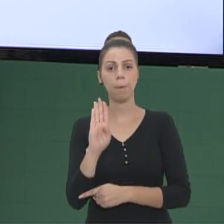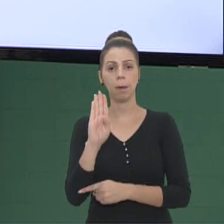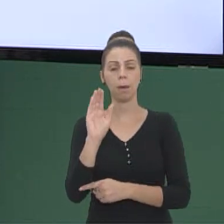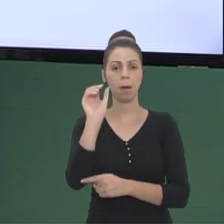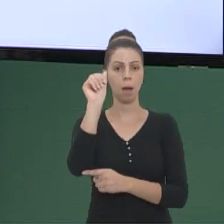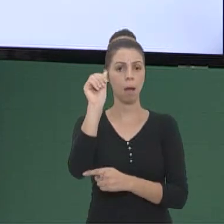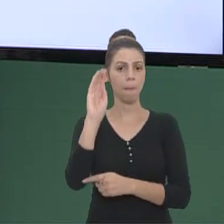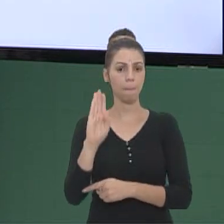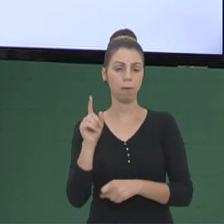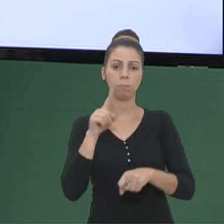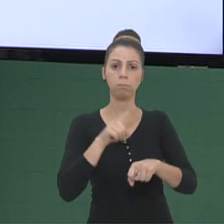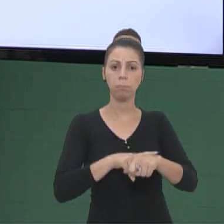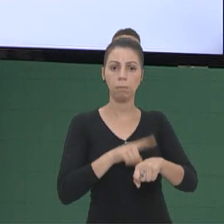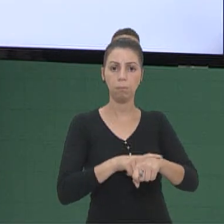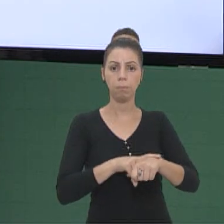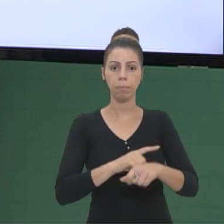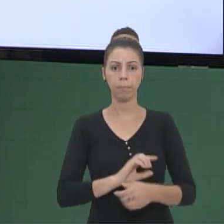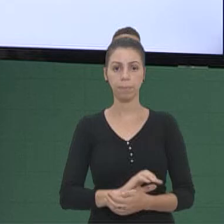um tempinho.